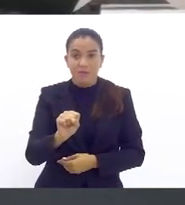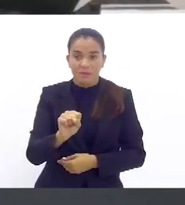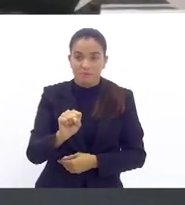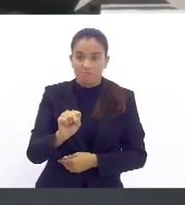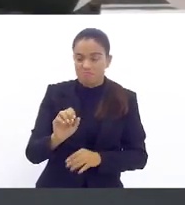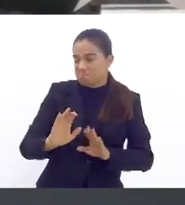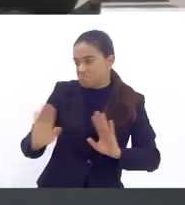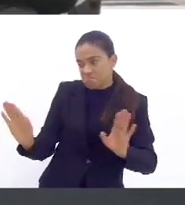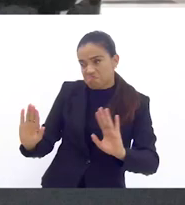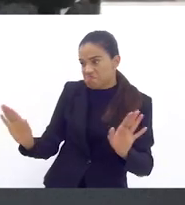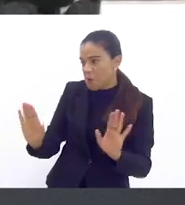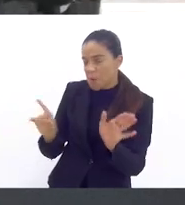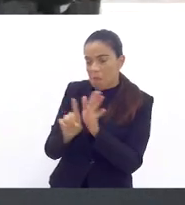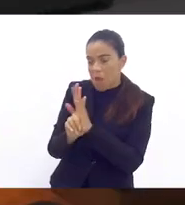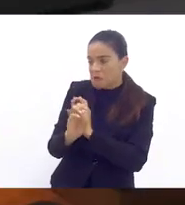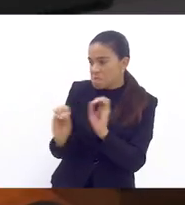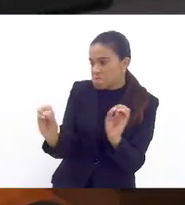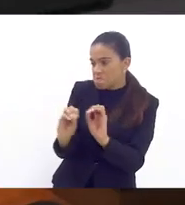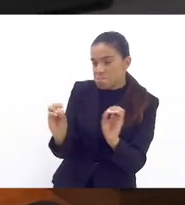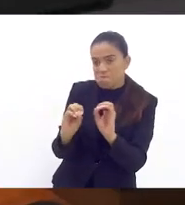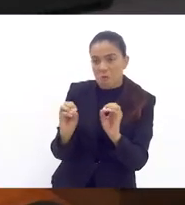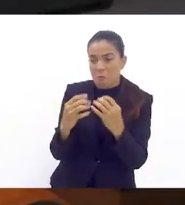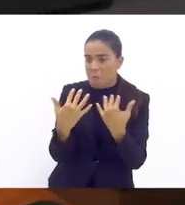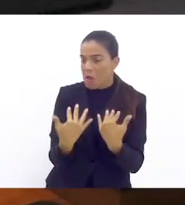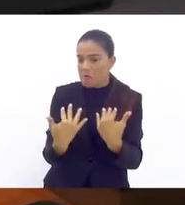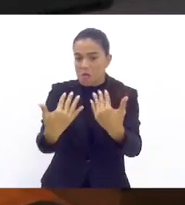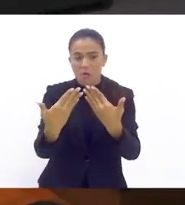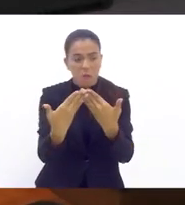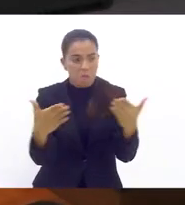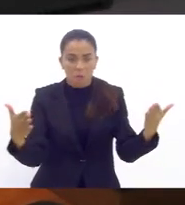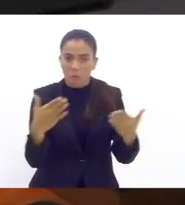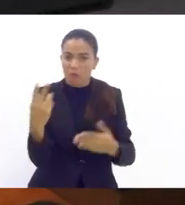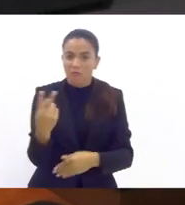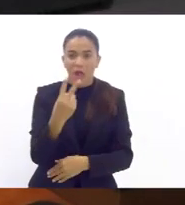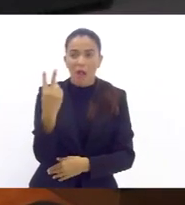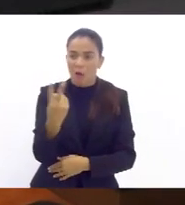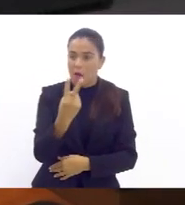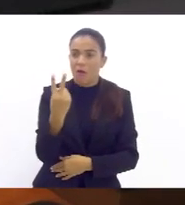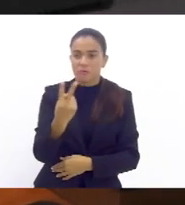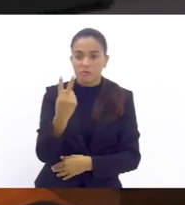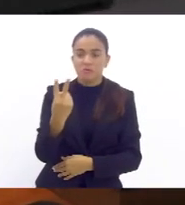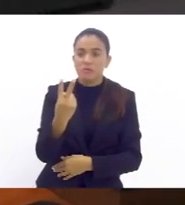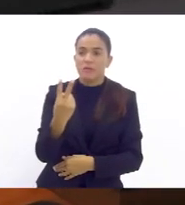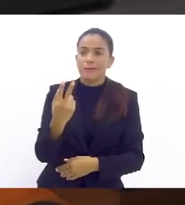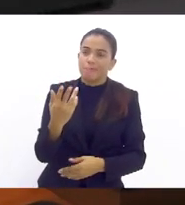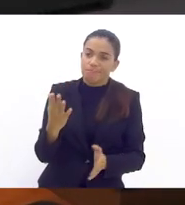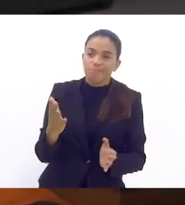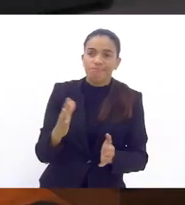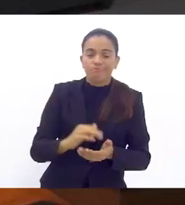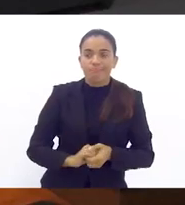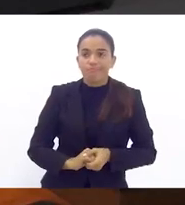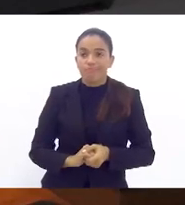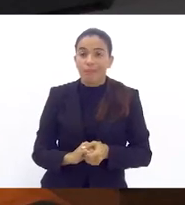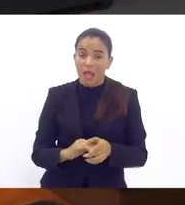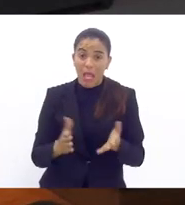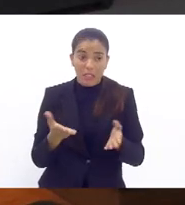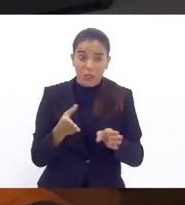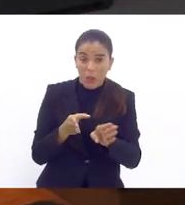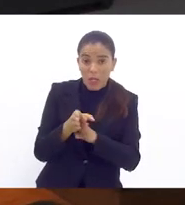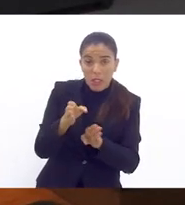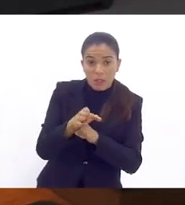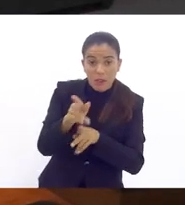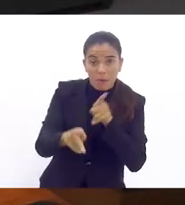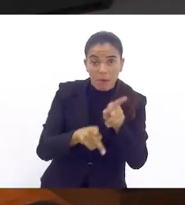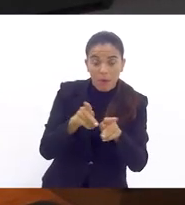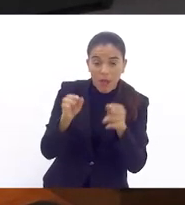mais, presidente, uma audiência pública de grande valia e que, antes mesmo dessa após essa orientação à população